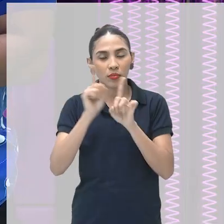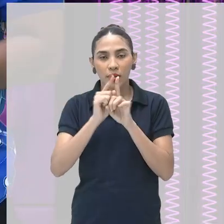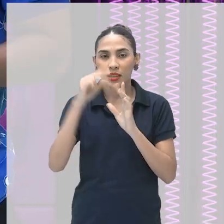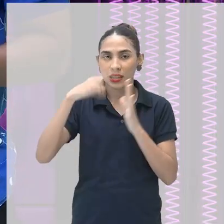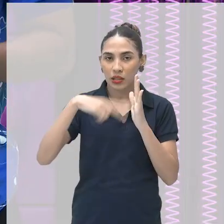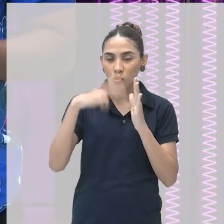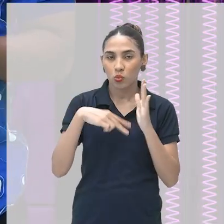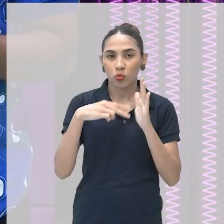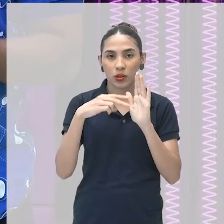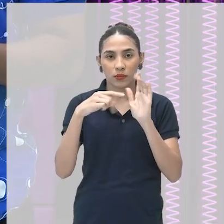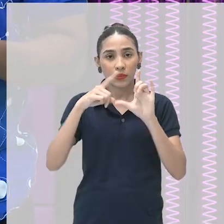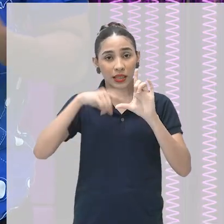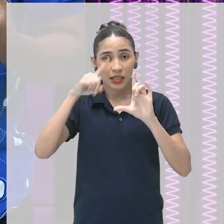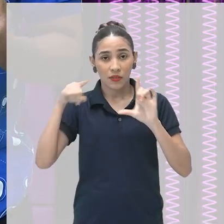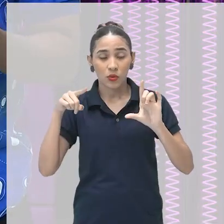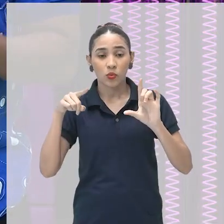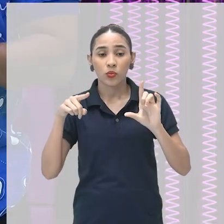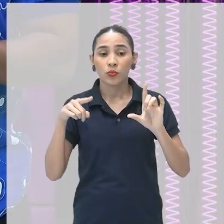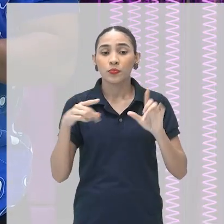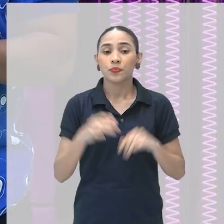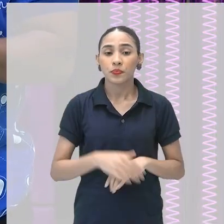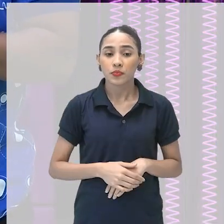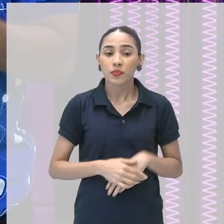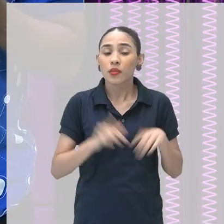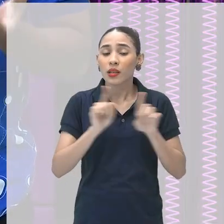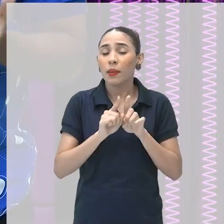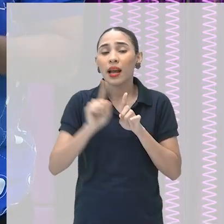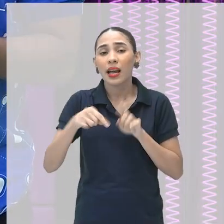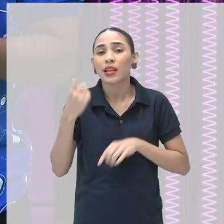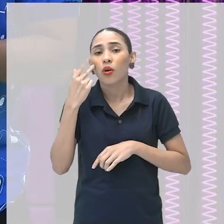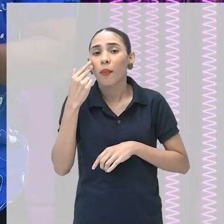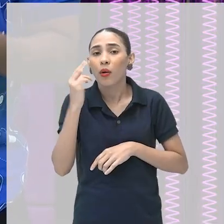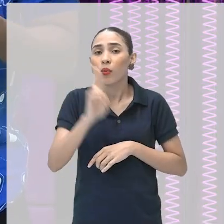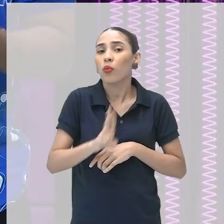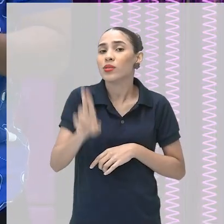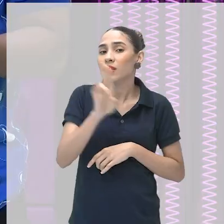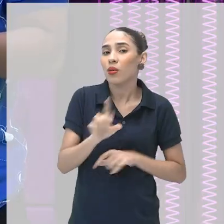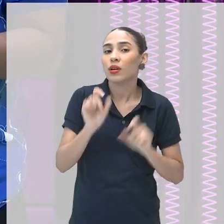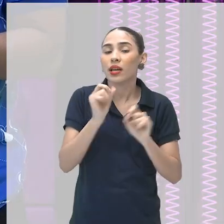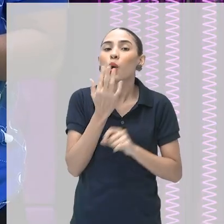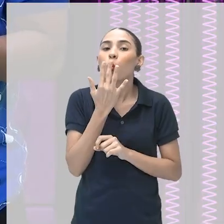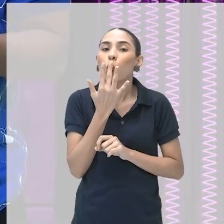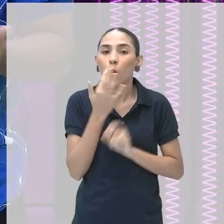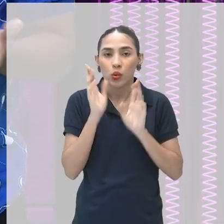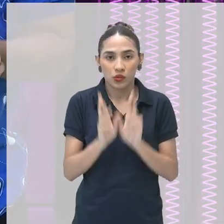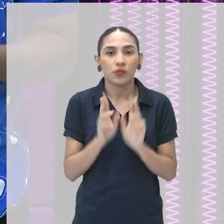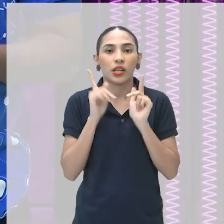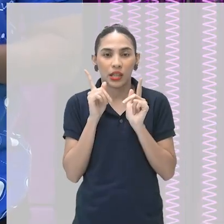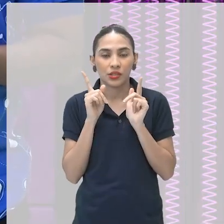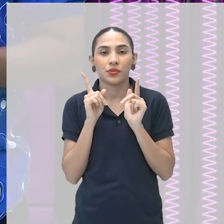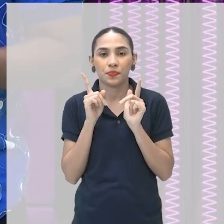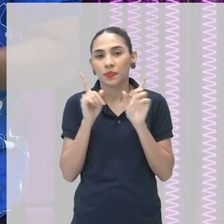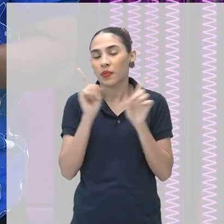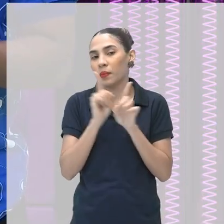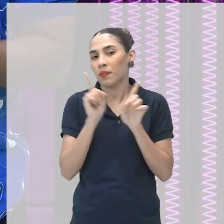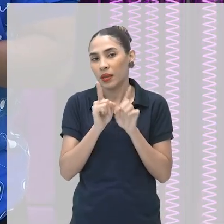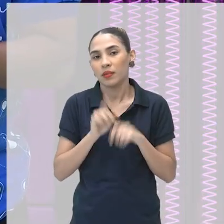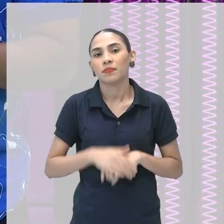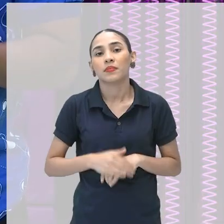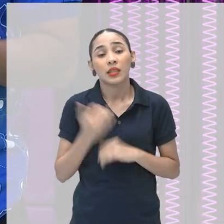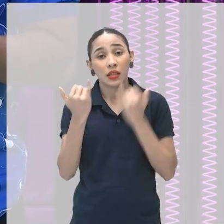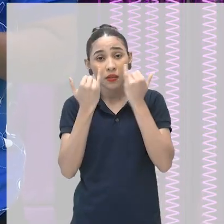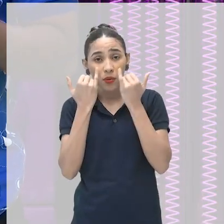leitura do gráfico. E é comum utilizar cores diferentes para diferenciar